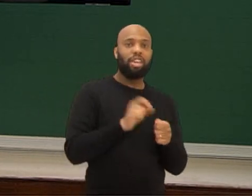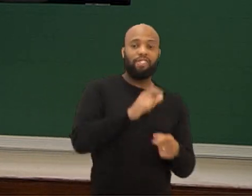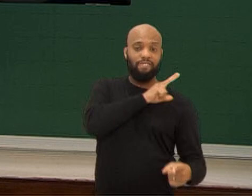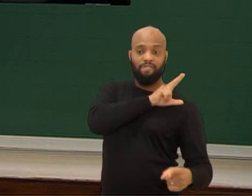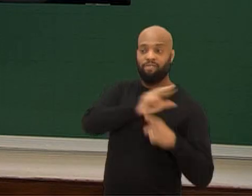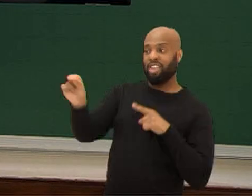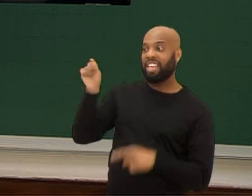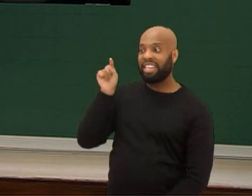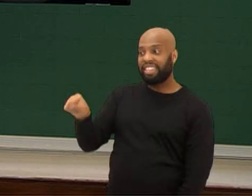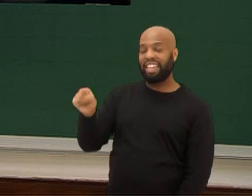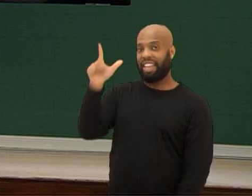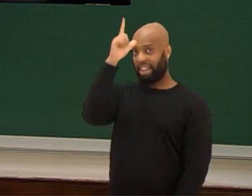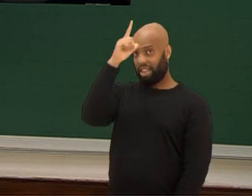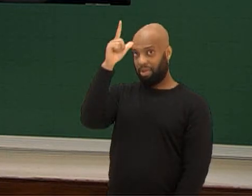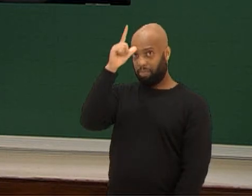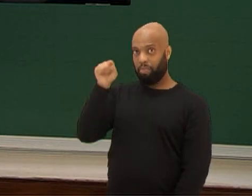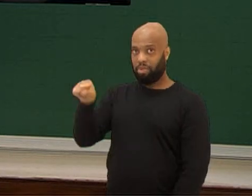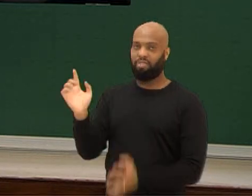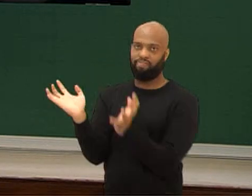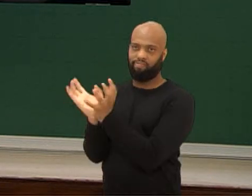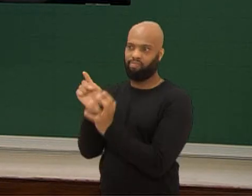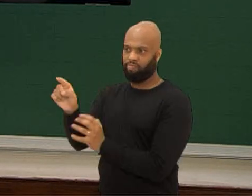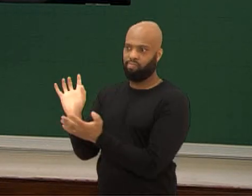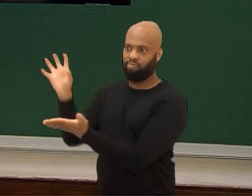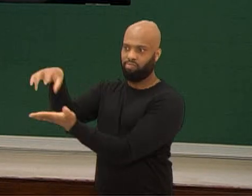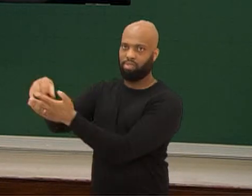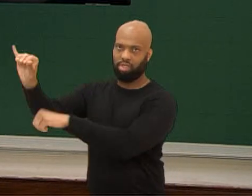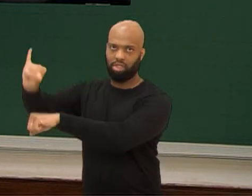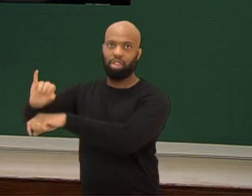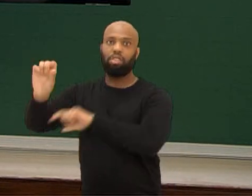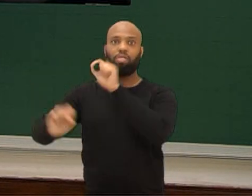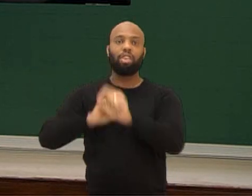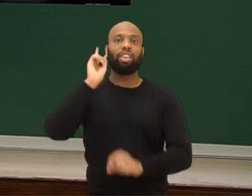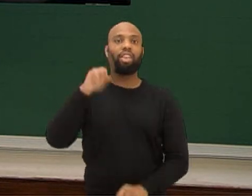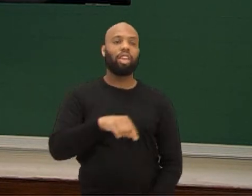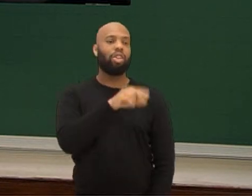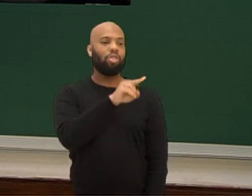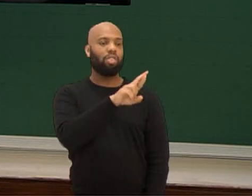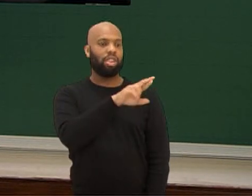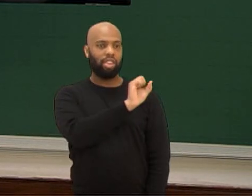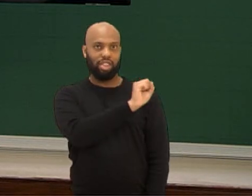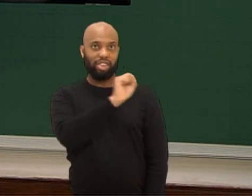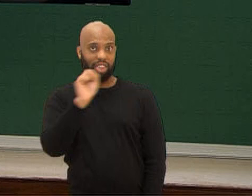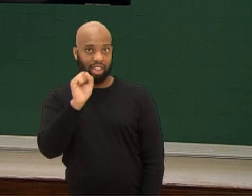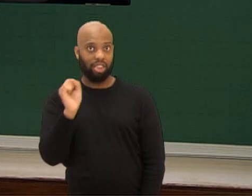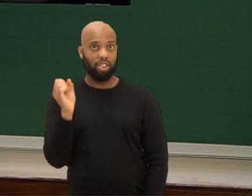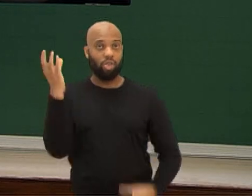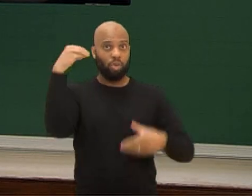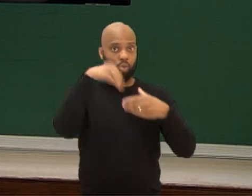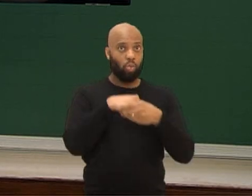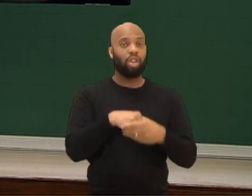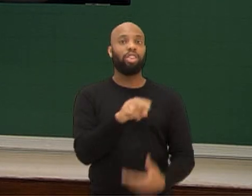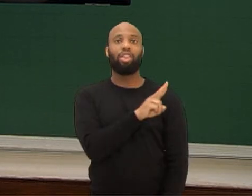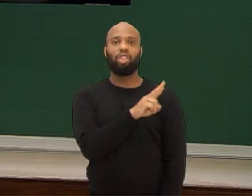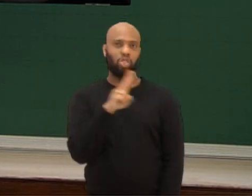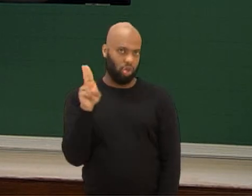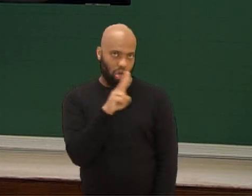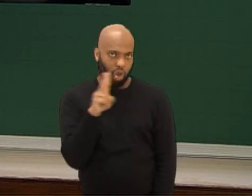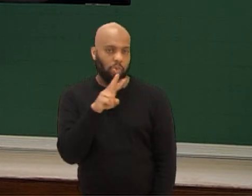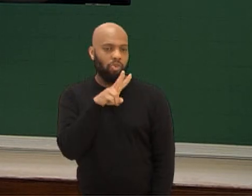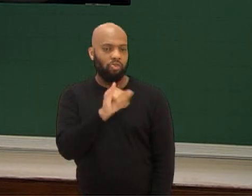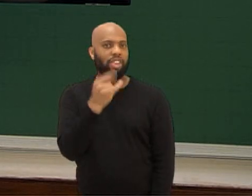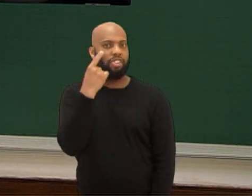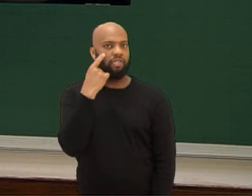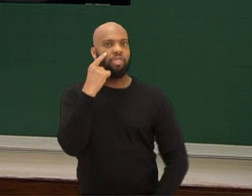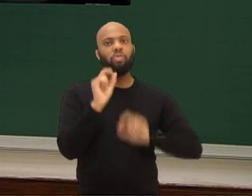nazista, que era do grupo eixo, né, que era a União Soviética. Guardem esse nome, porque a gente vai ver